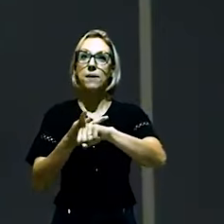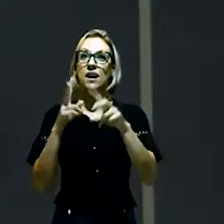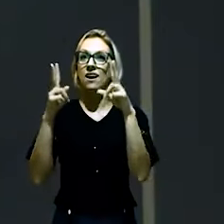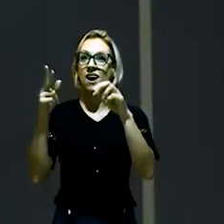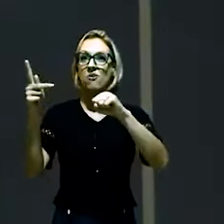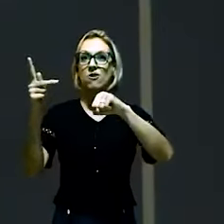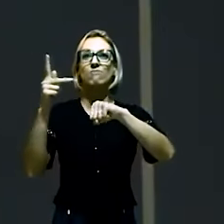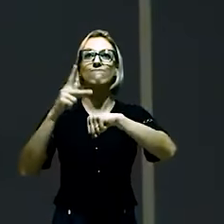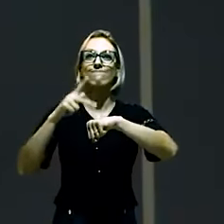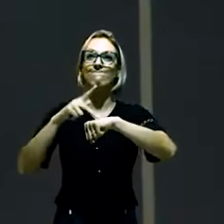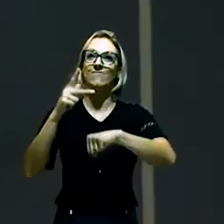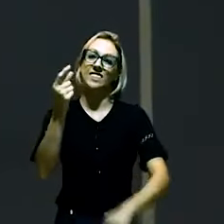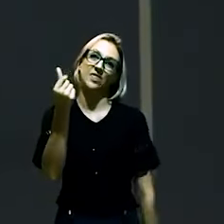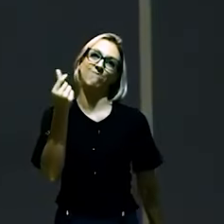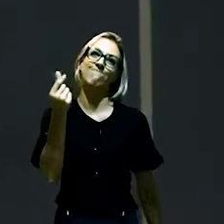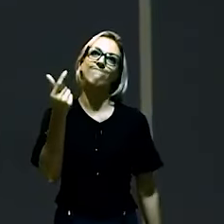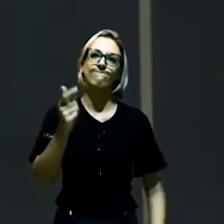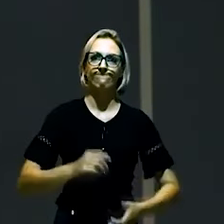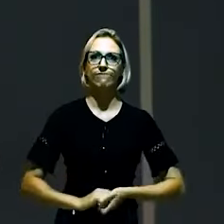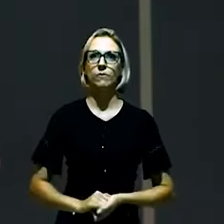E é nesse ponto que eu quero que você tenha